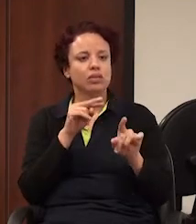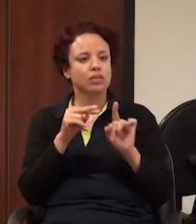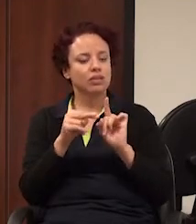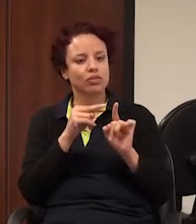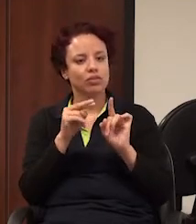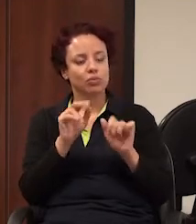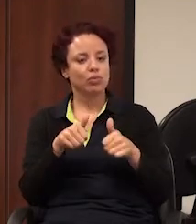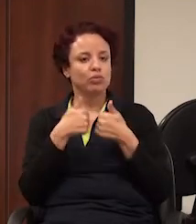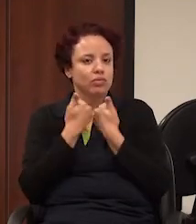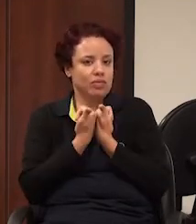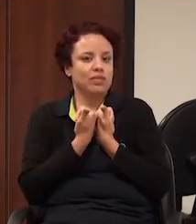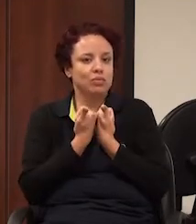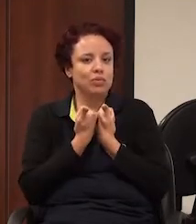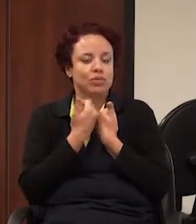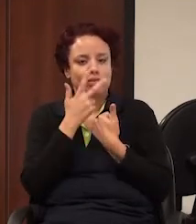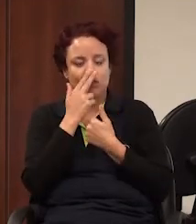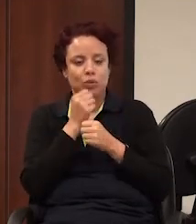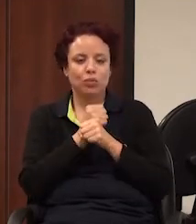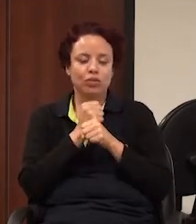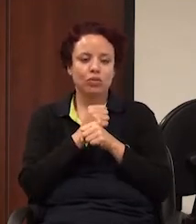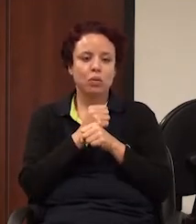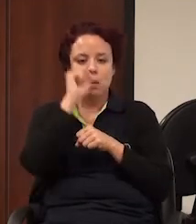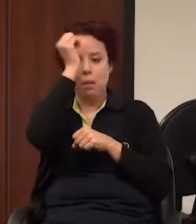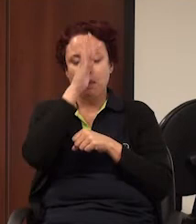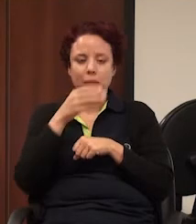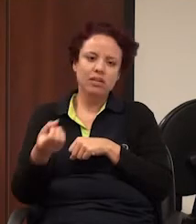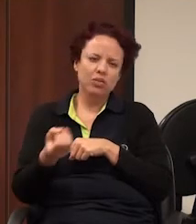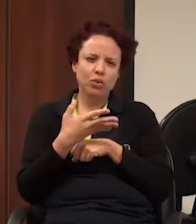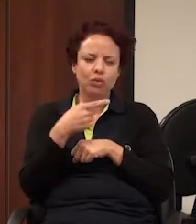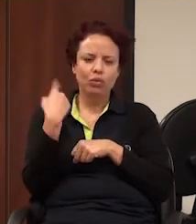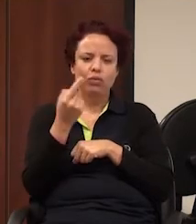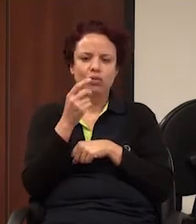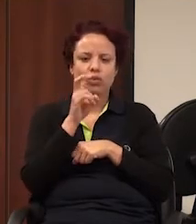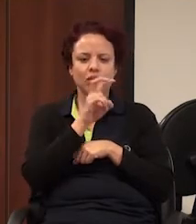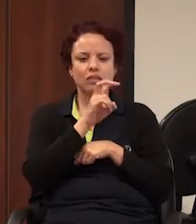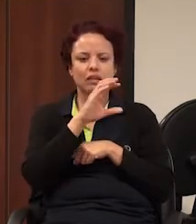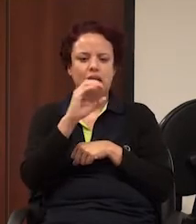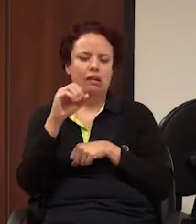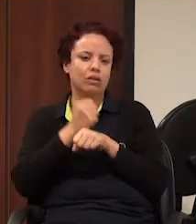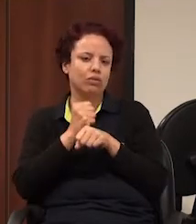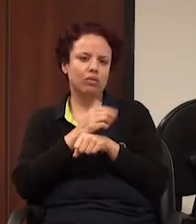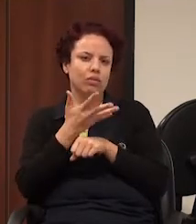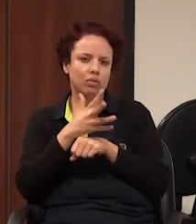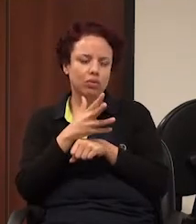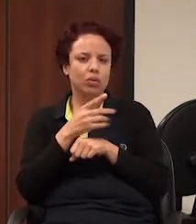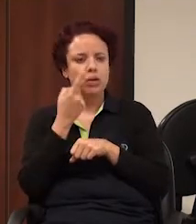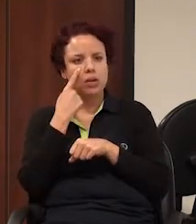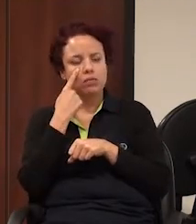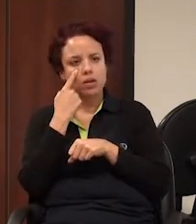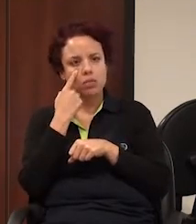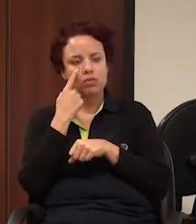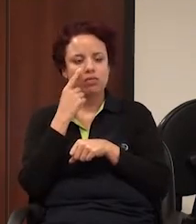bem otimista, aí daqui mais ou menos o Brasil é novo, estamos aí com os nossos 500 e poucos anos, quando a gente chegar mais ou menos